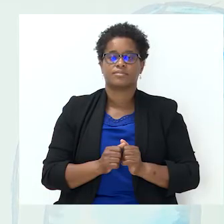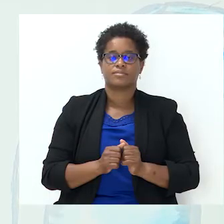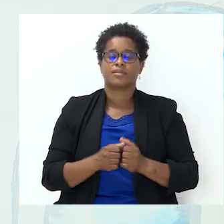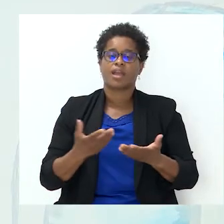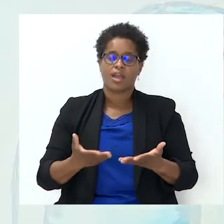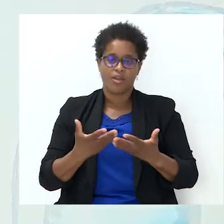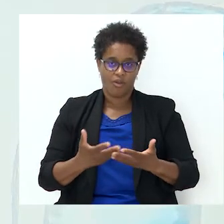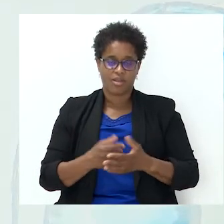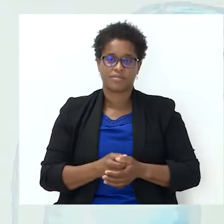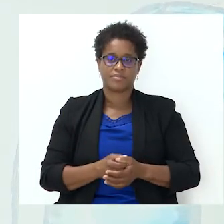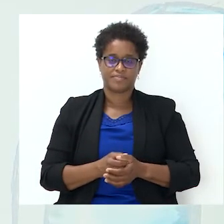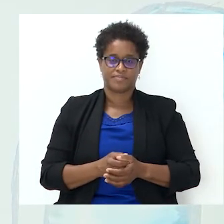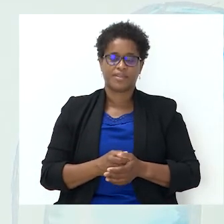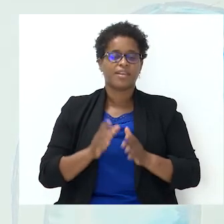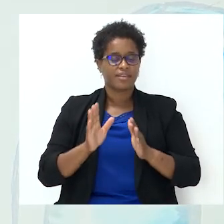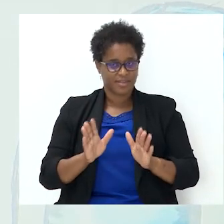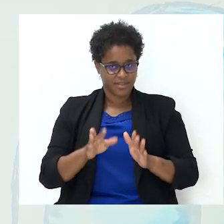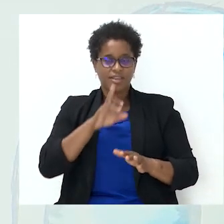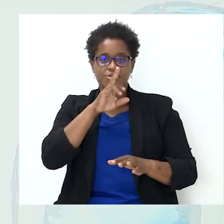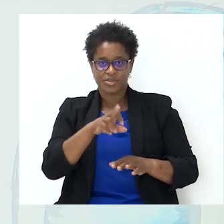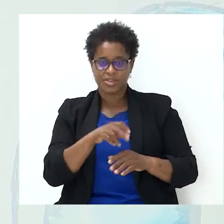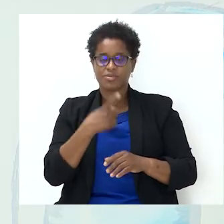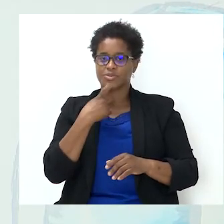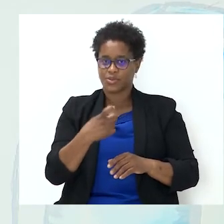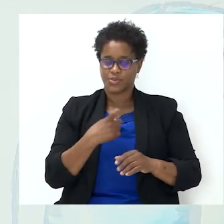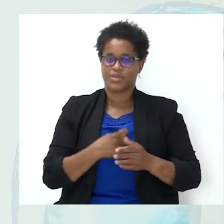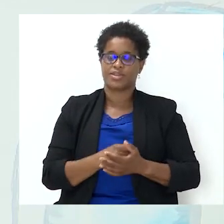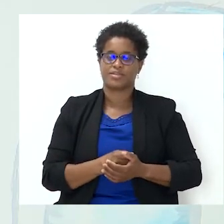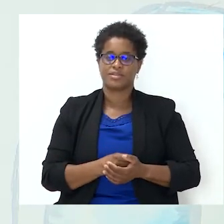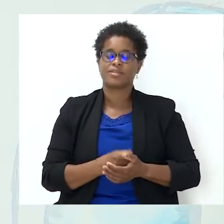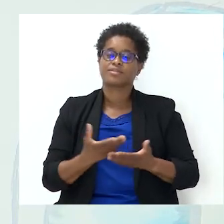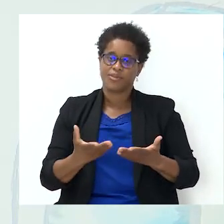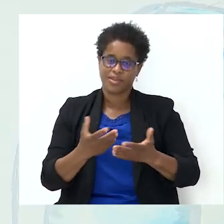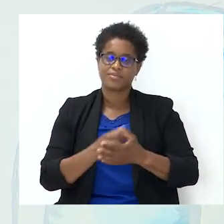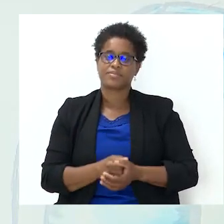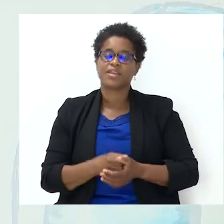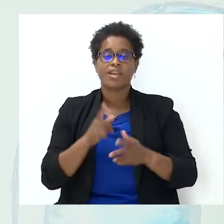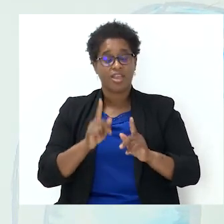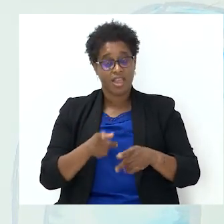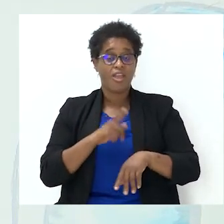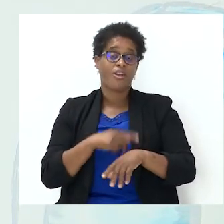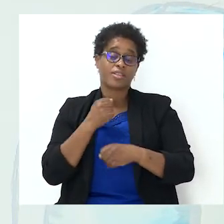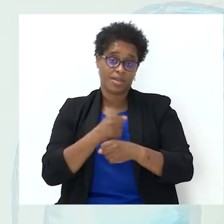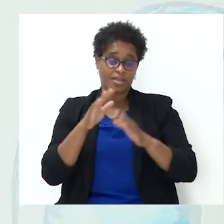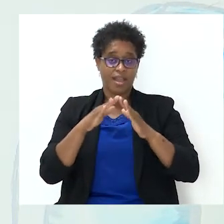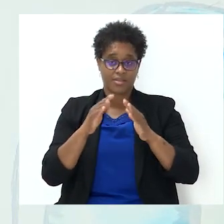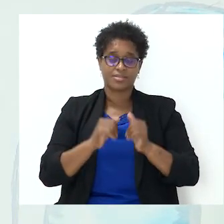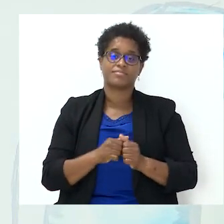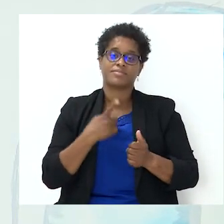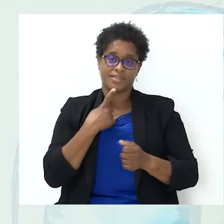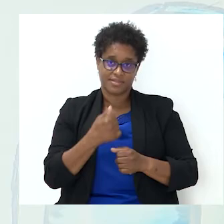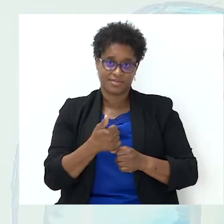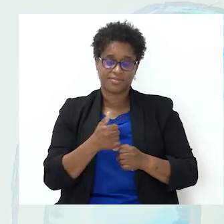Bem, agora que já respondemos as perguntas, não é? É hora de trabalho de casa, não